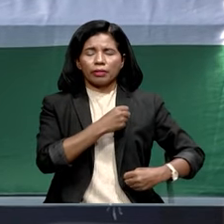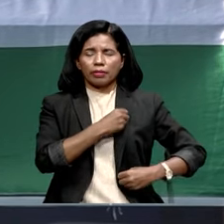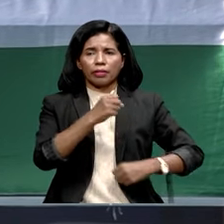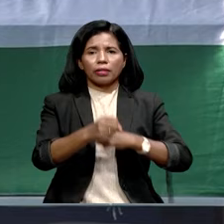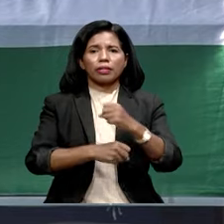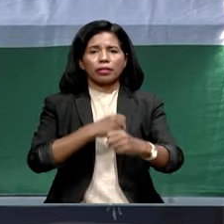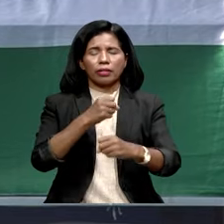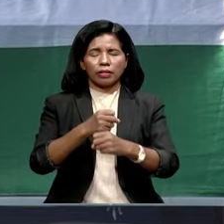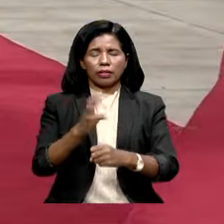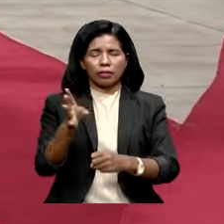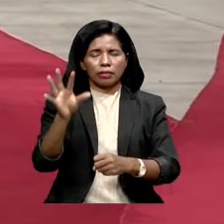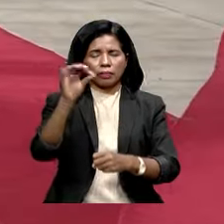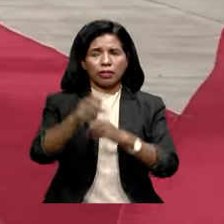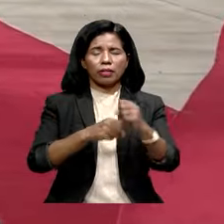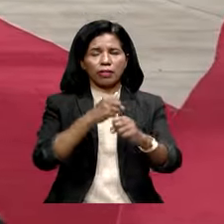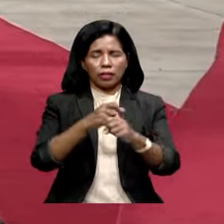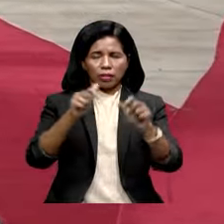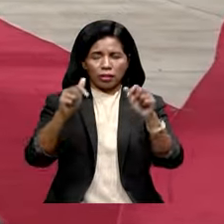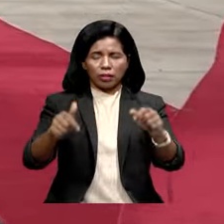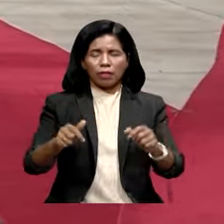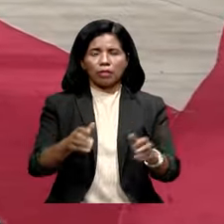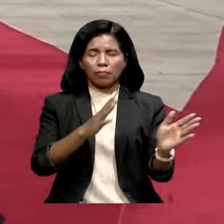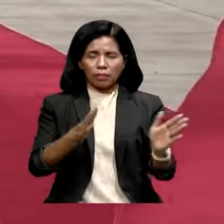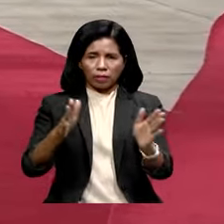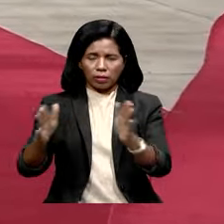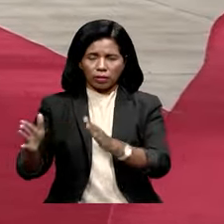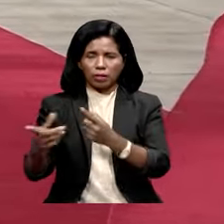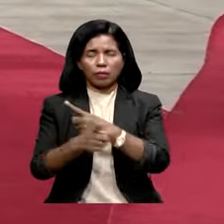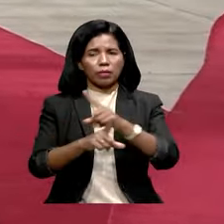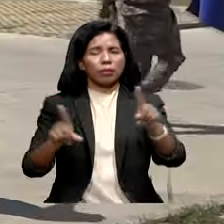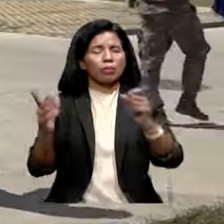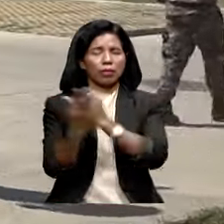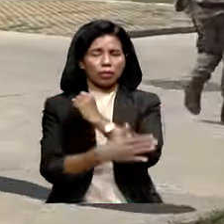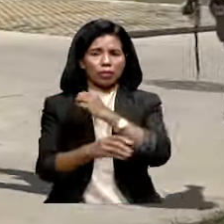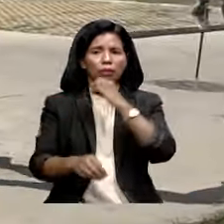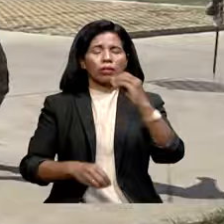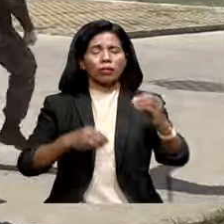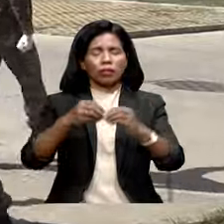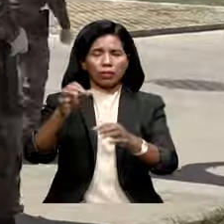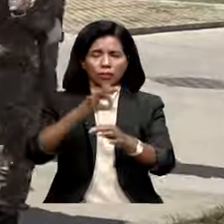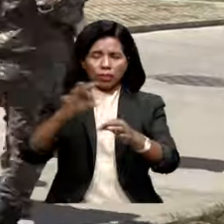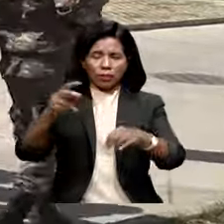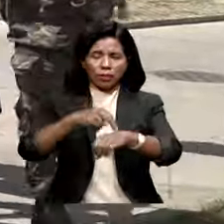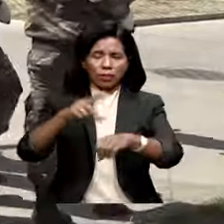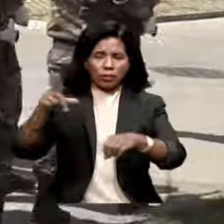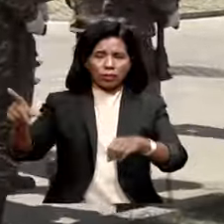e atinha ne hotema, papel Valentil e a processo libertação da pátria, liuliu kona ba espírito